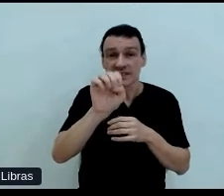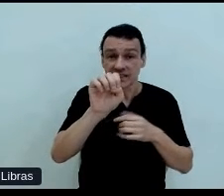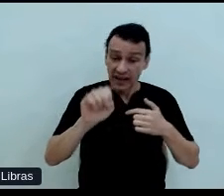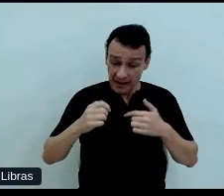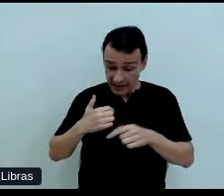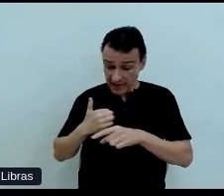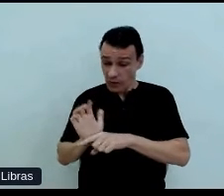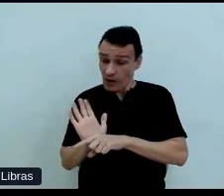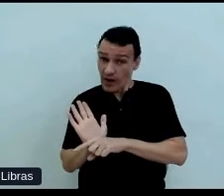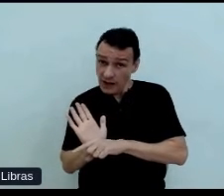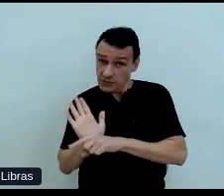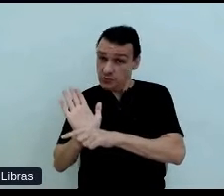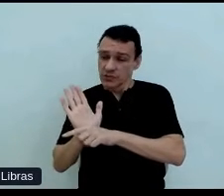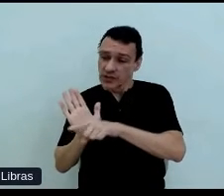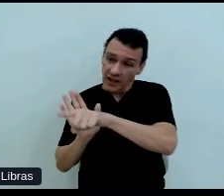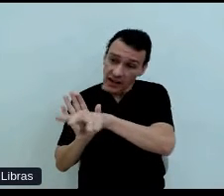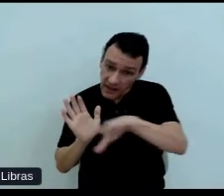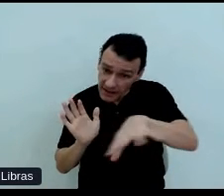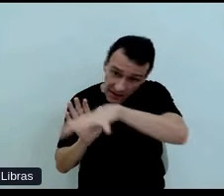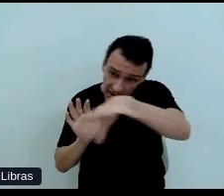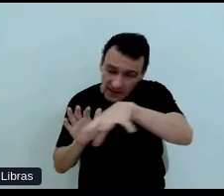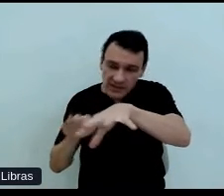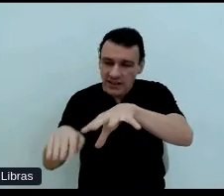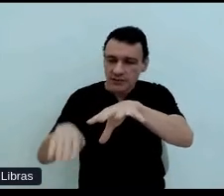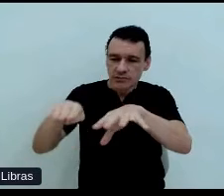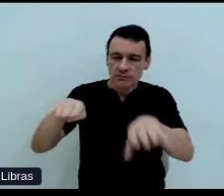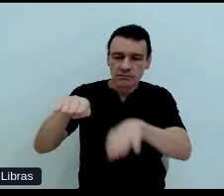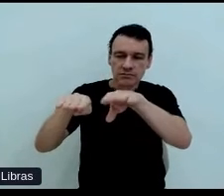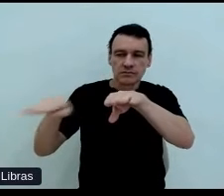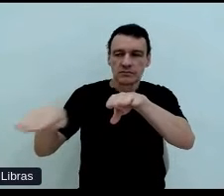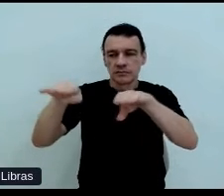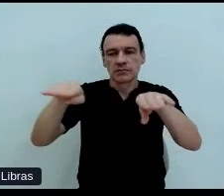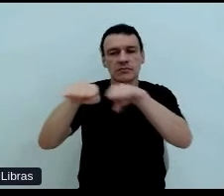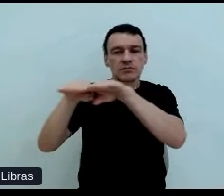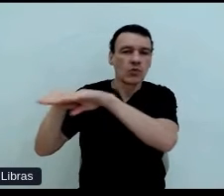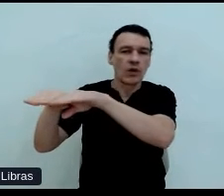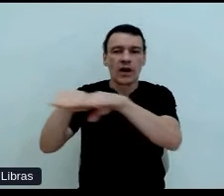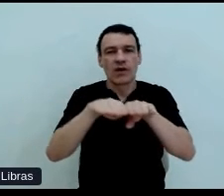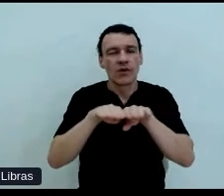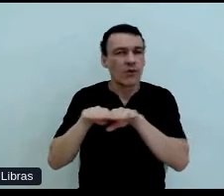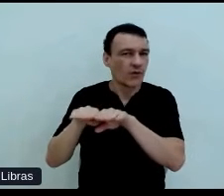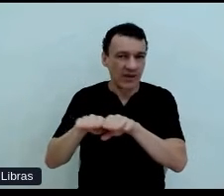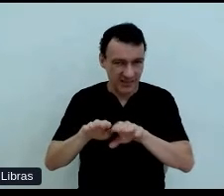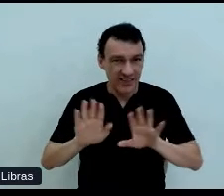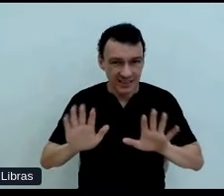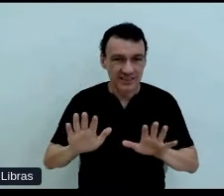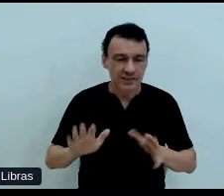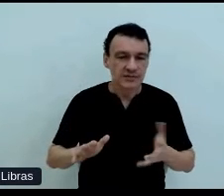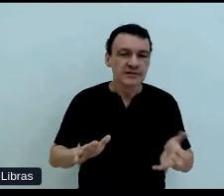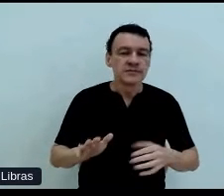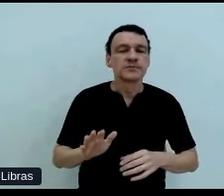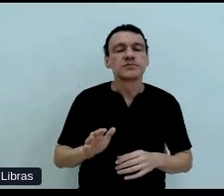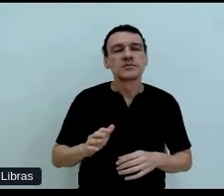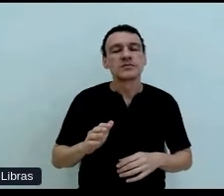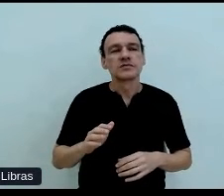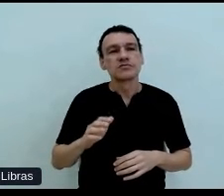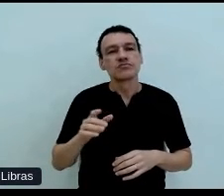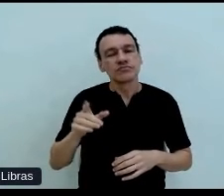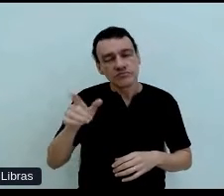a ela o quanto ela precisa para que desenvolva todas as suas tarefas, para que